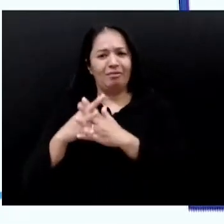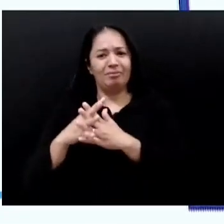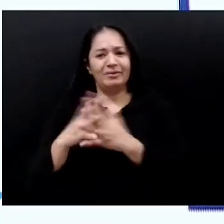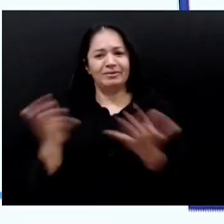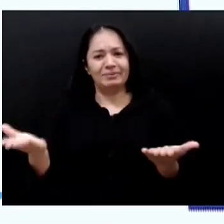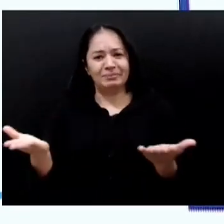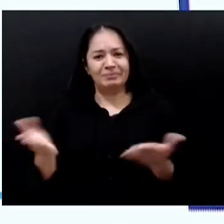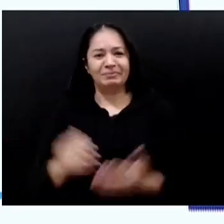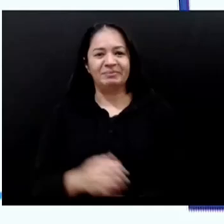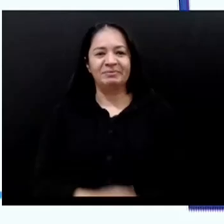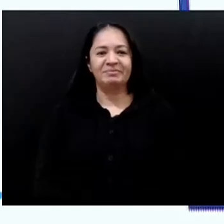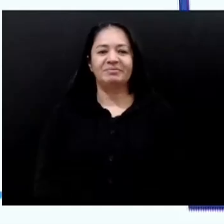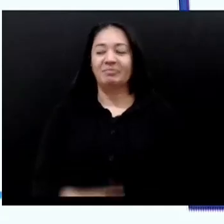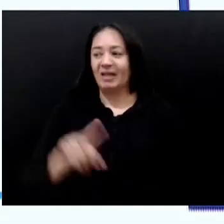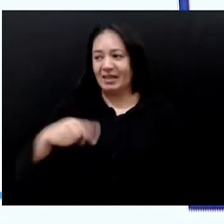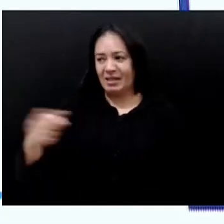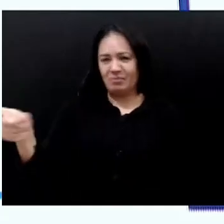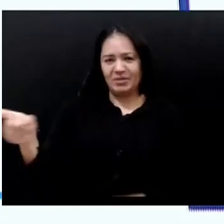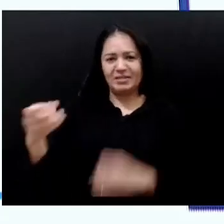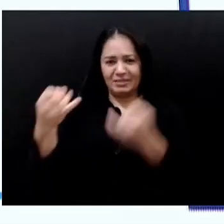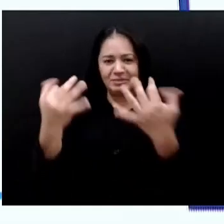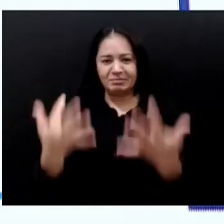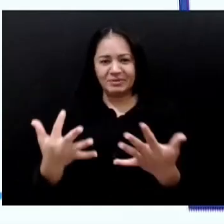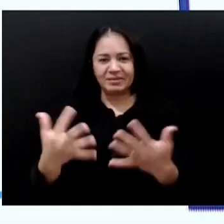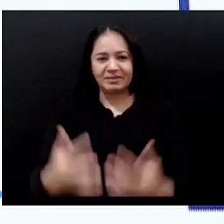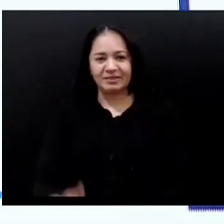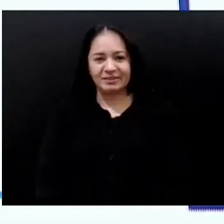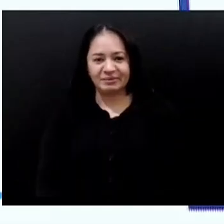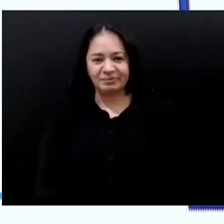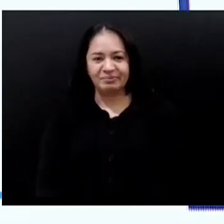Depois ele explica. Mas,